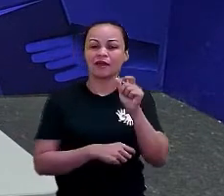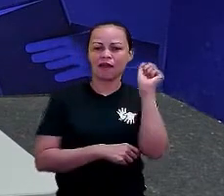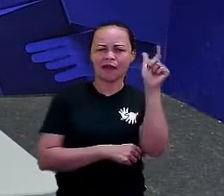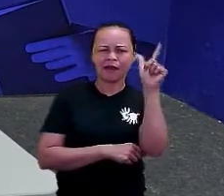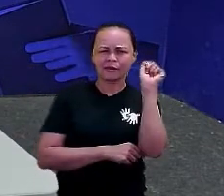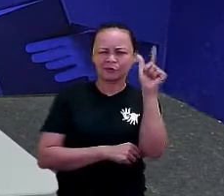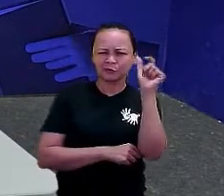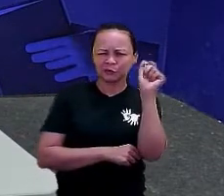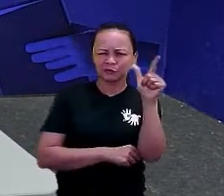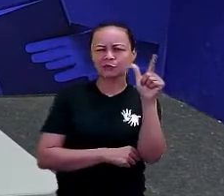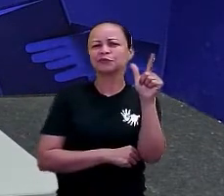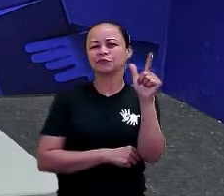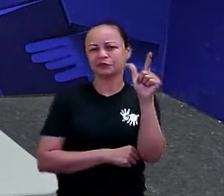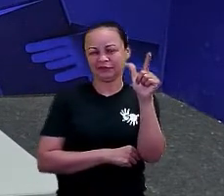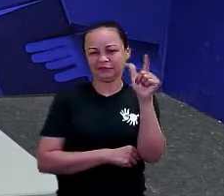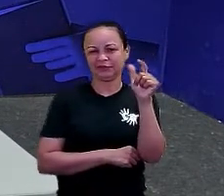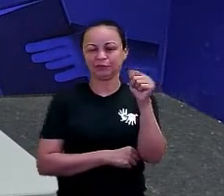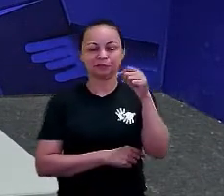azuis,